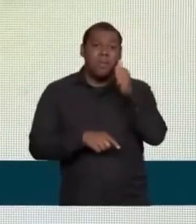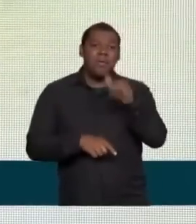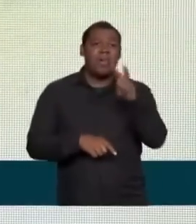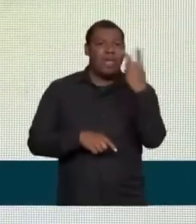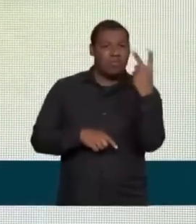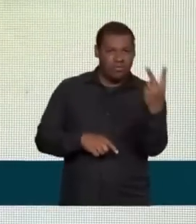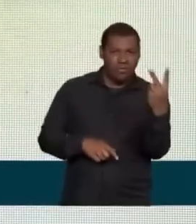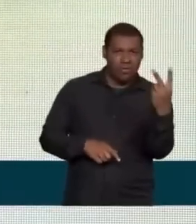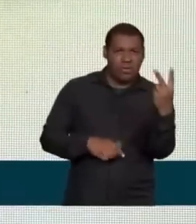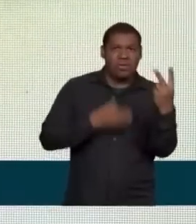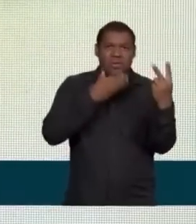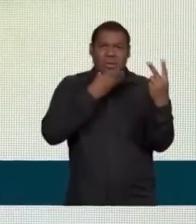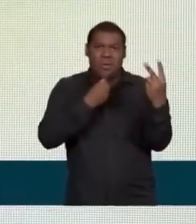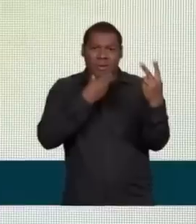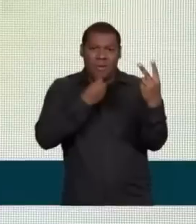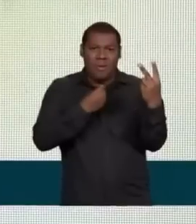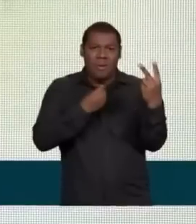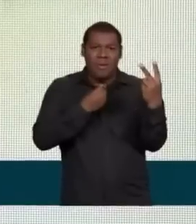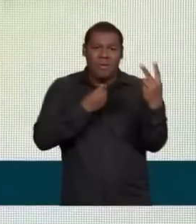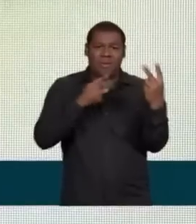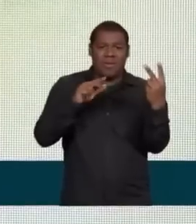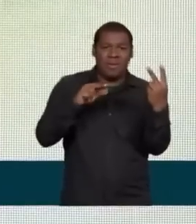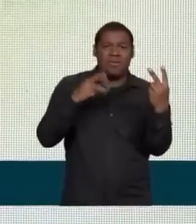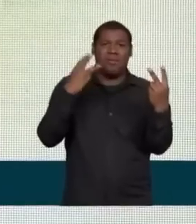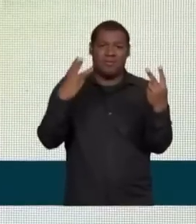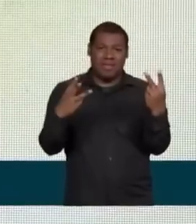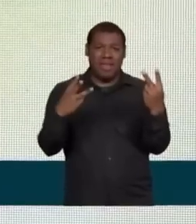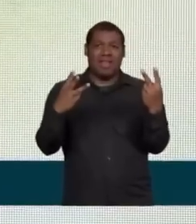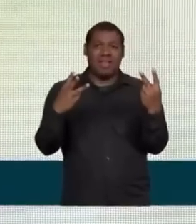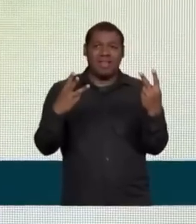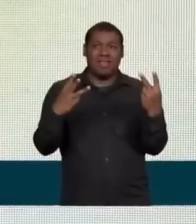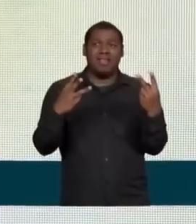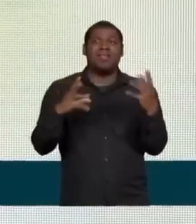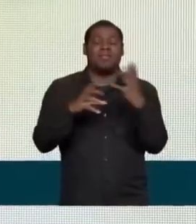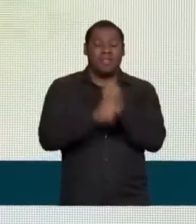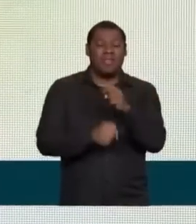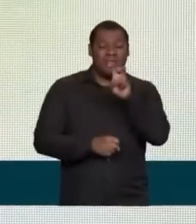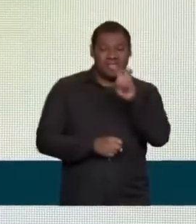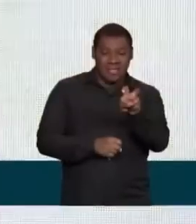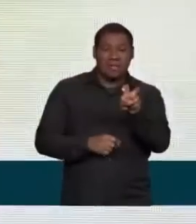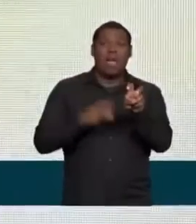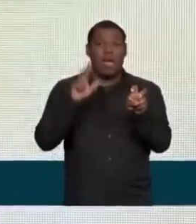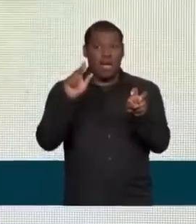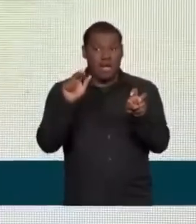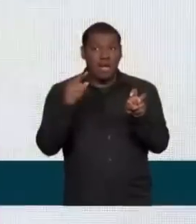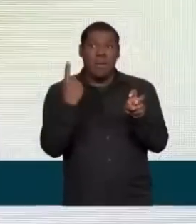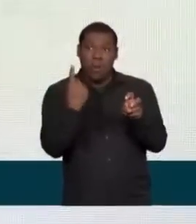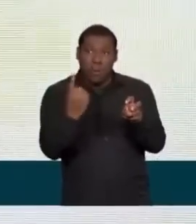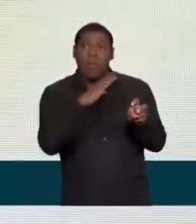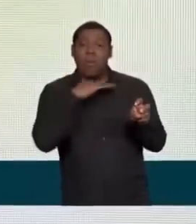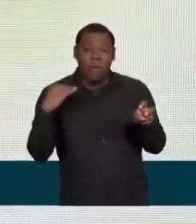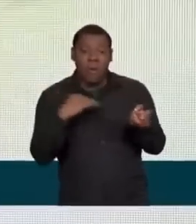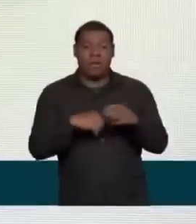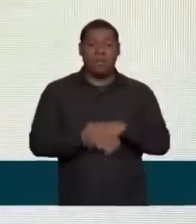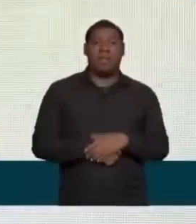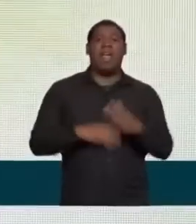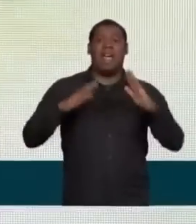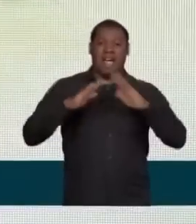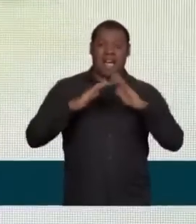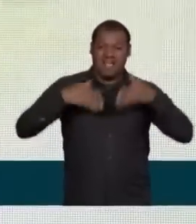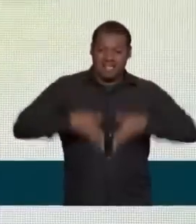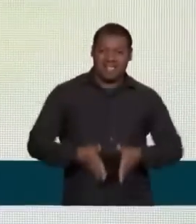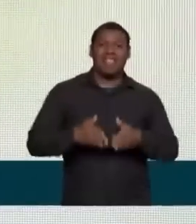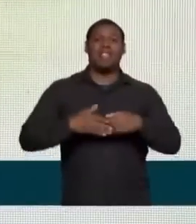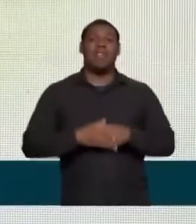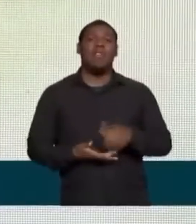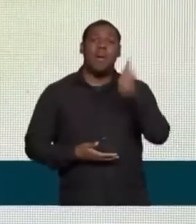mais velho e outro irmão que morreu logo após o parto. Todos nascemos em casa, sem acesso ao hospital, pelas mãos